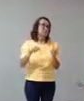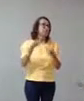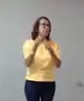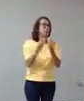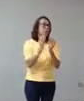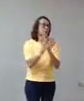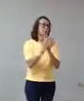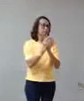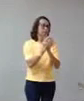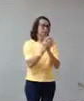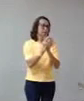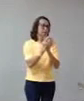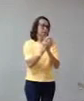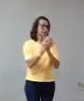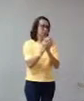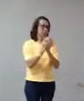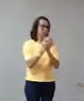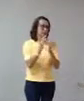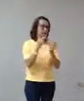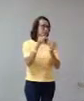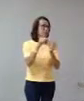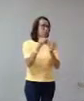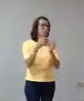cérebro responde à arte.